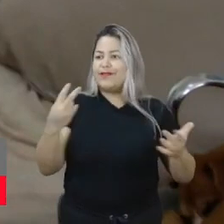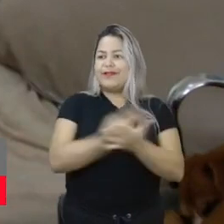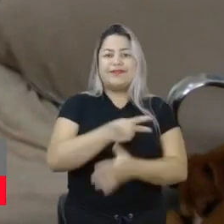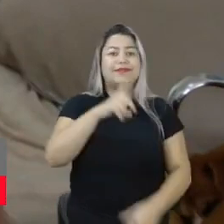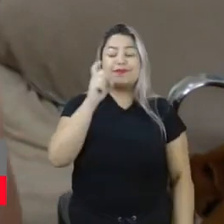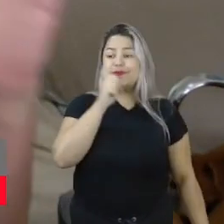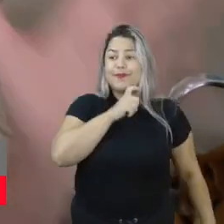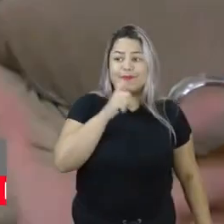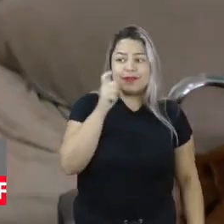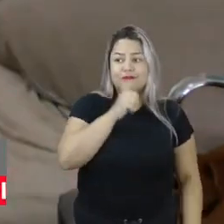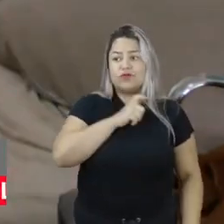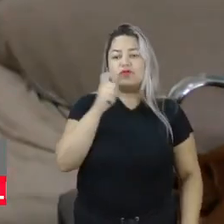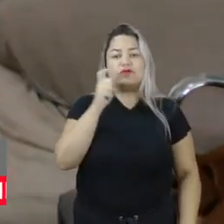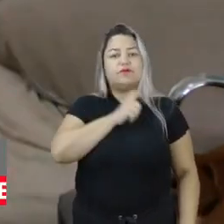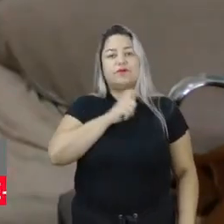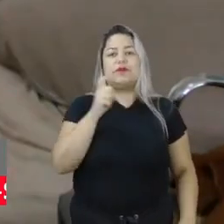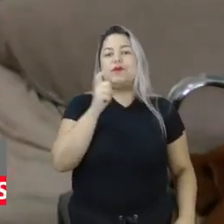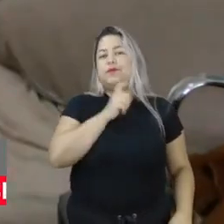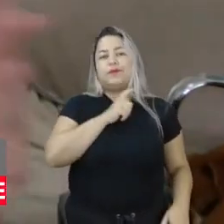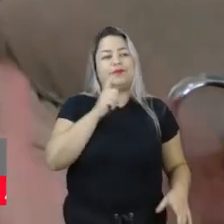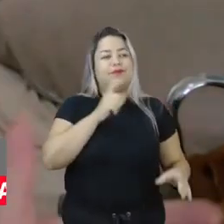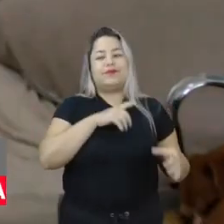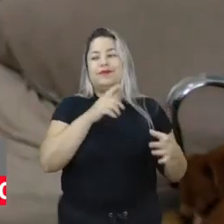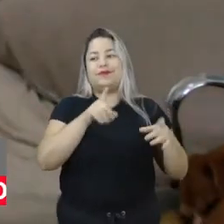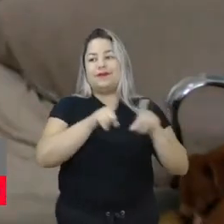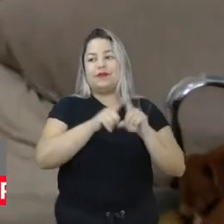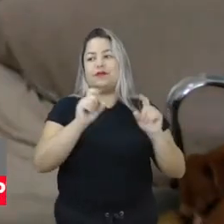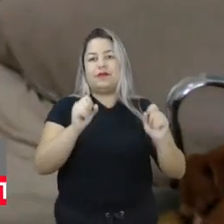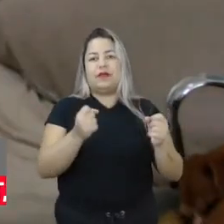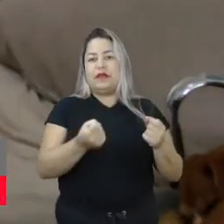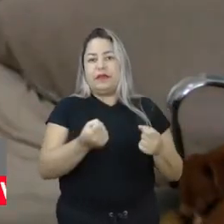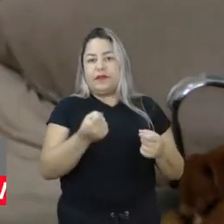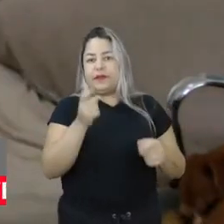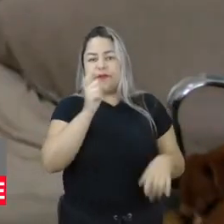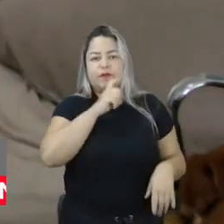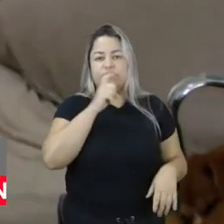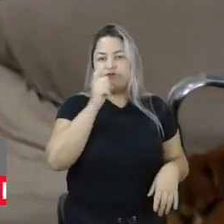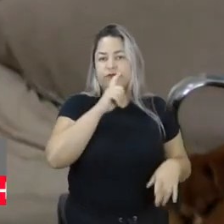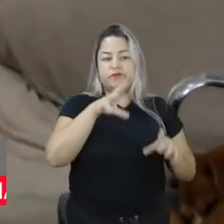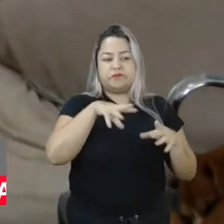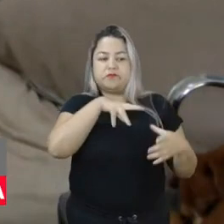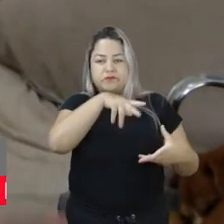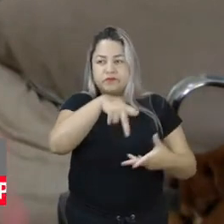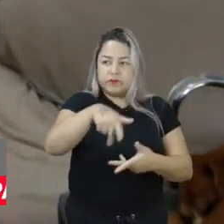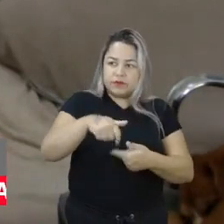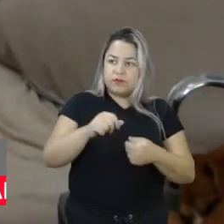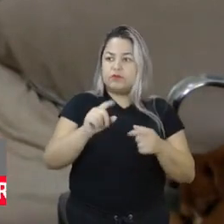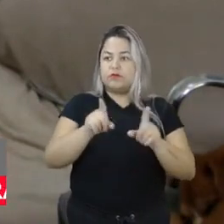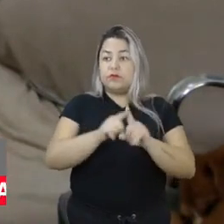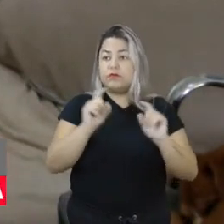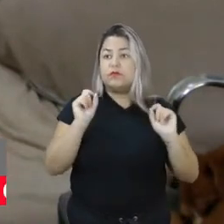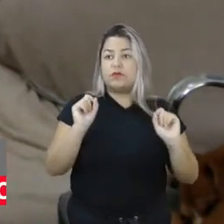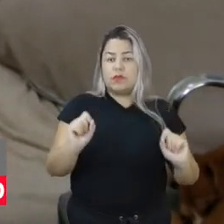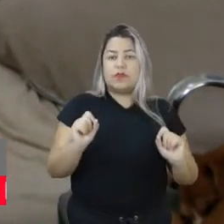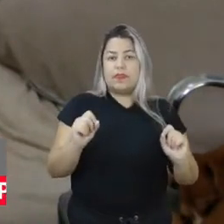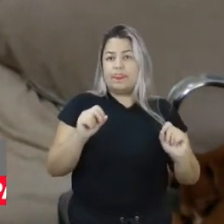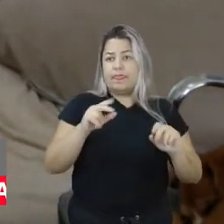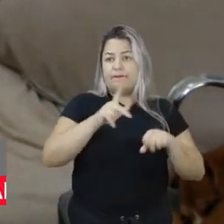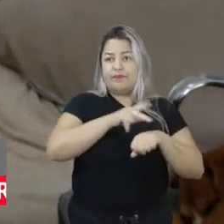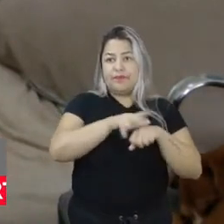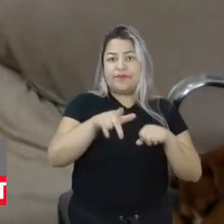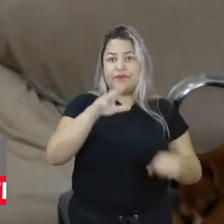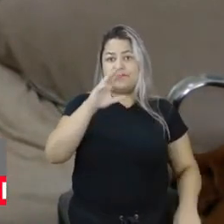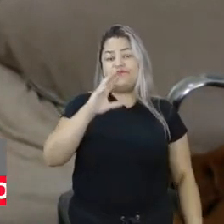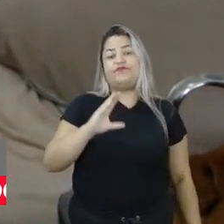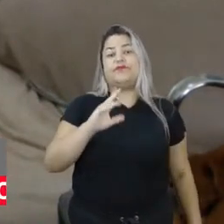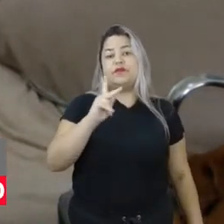um fato para distrair o planeta, para distrair a sociedade sobre o assunto principal. Isso se chama diversionismo. O chanceler